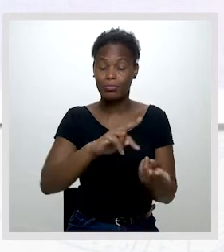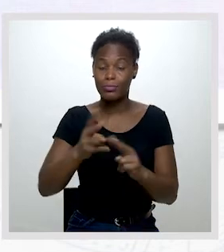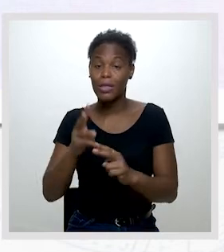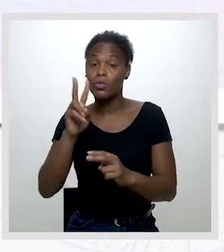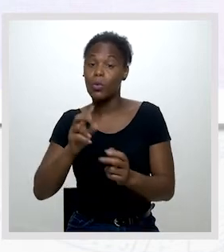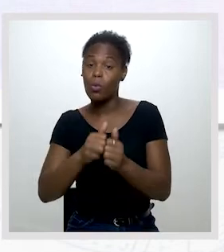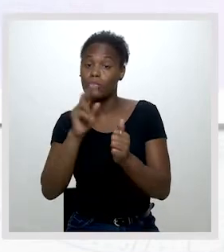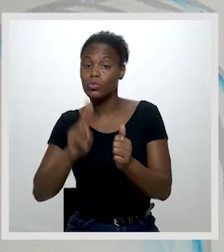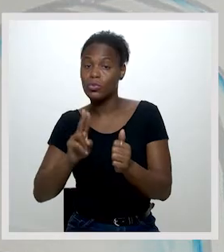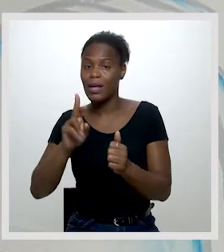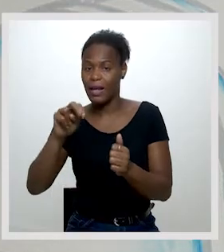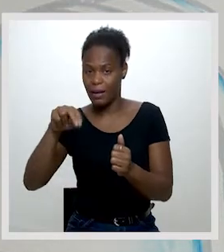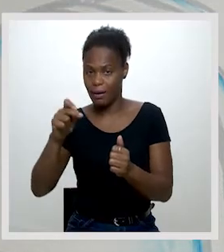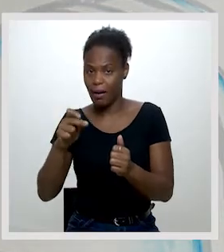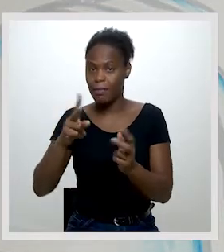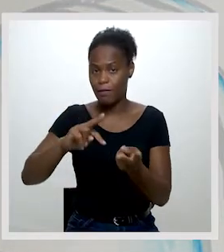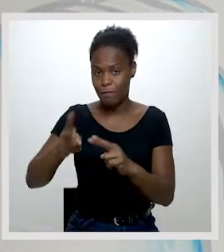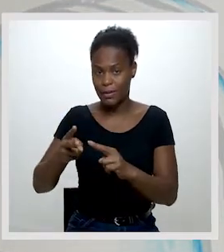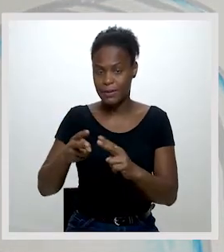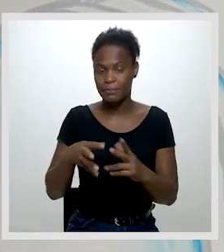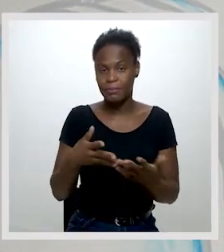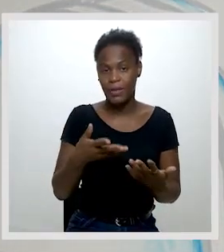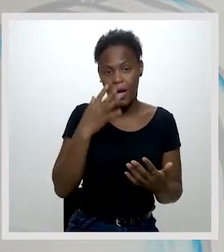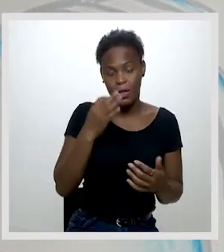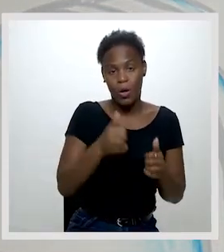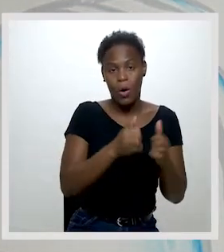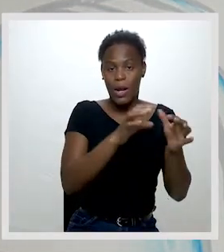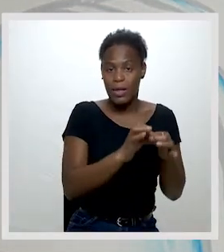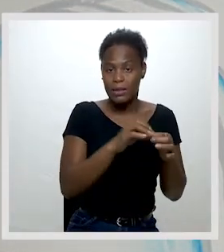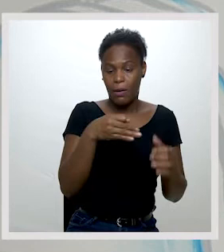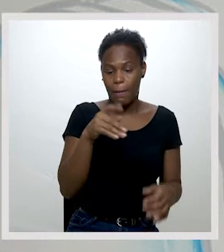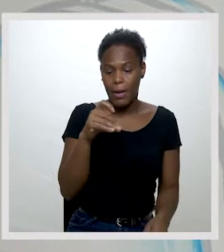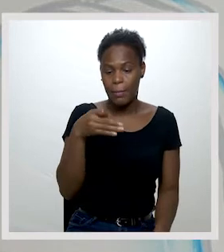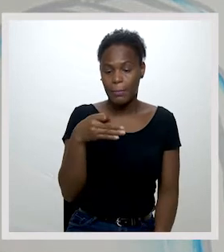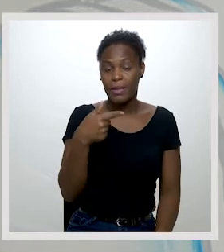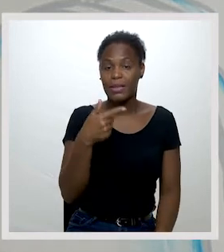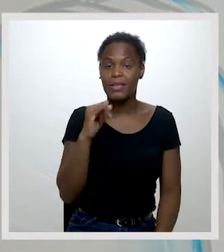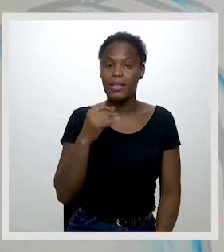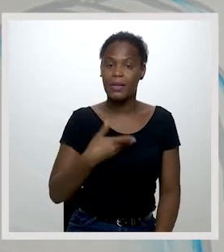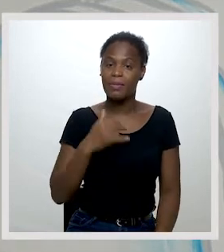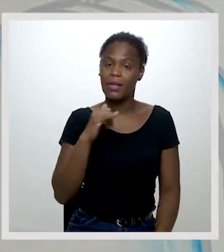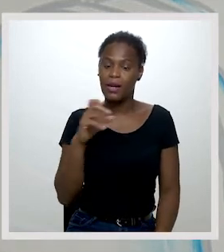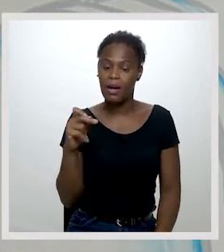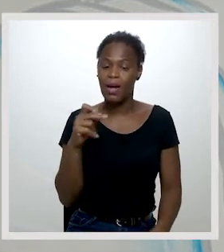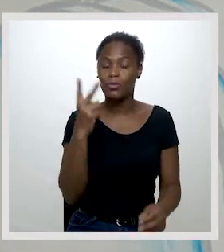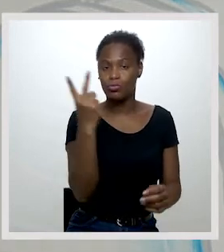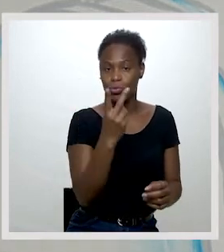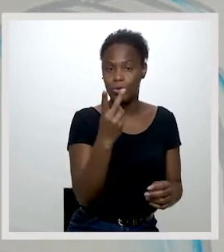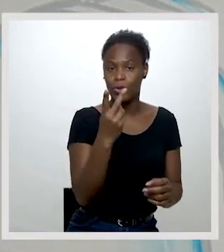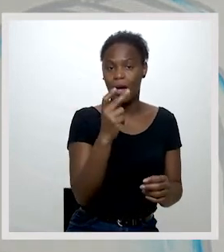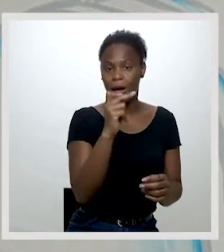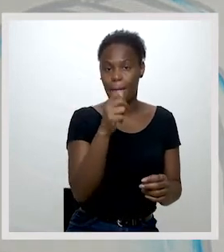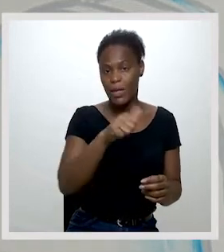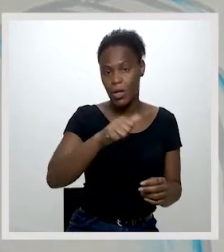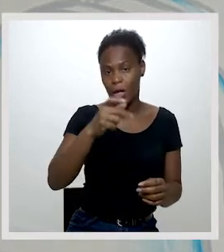E neste caso, com a ligação peptídica entre esses dois aminoácidos, o aminoácido é libertado aqui